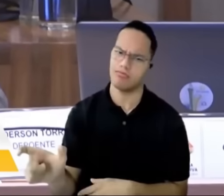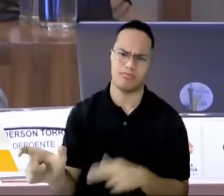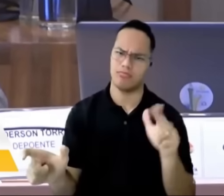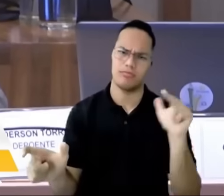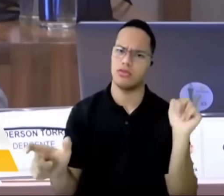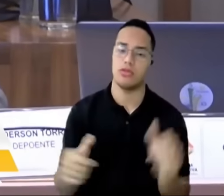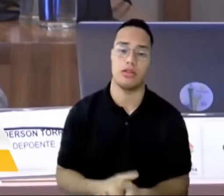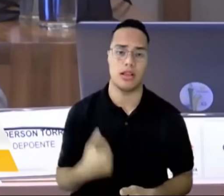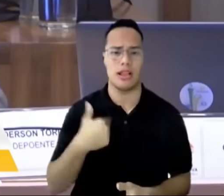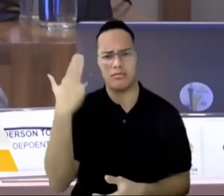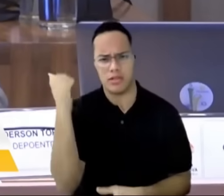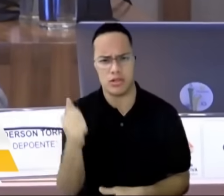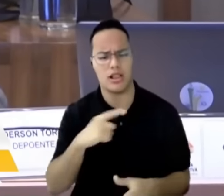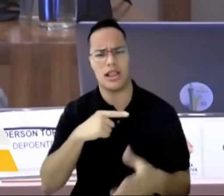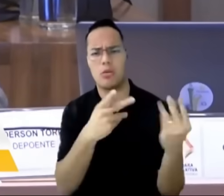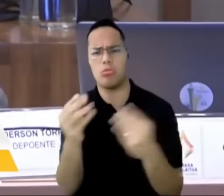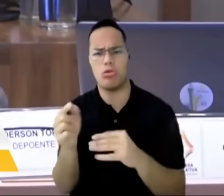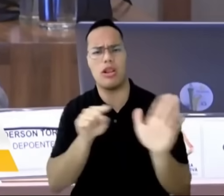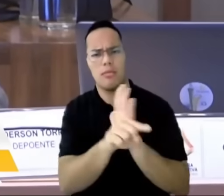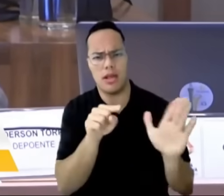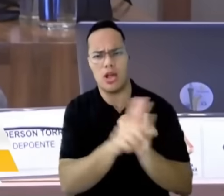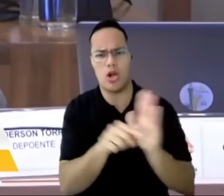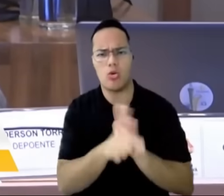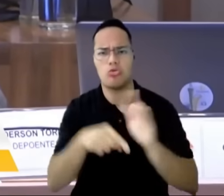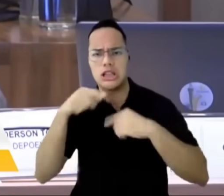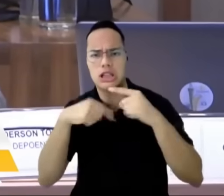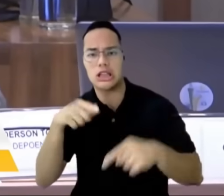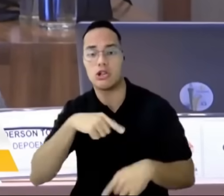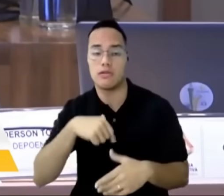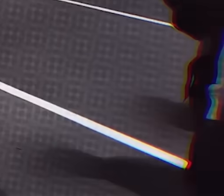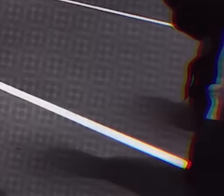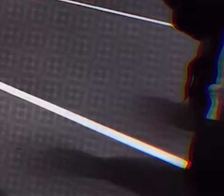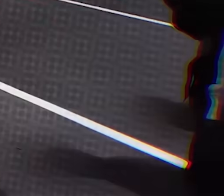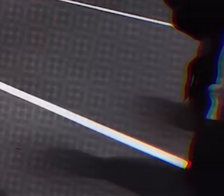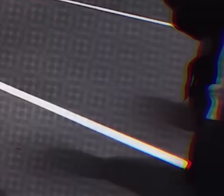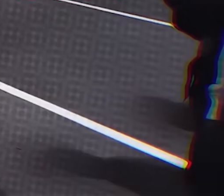atenção e estaremos de volta a qualquer momento em edição extraordinária.